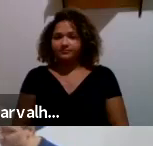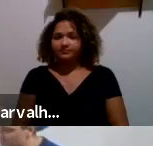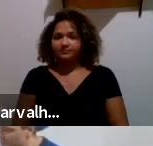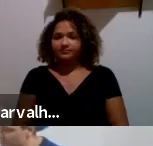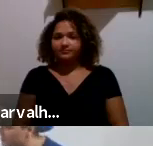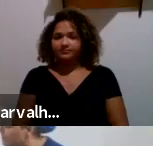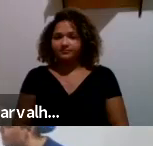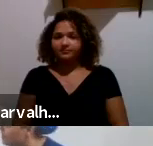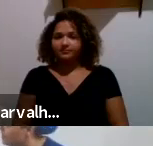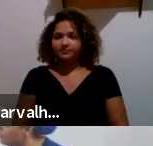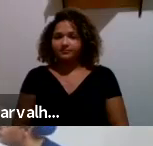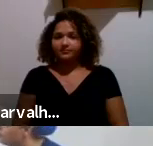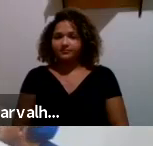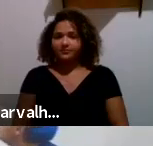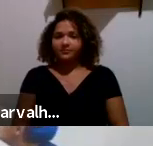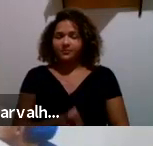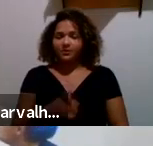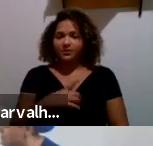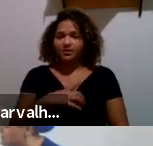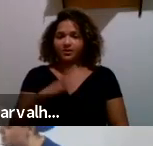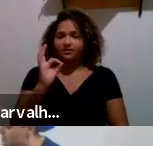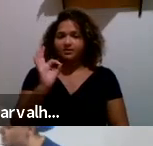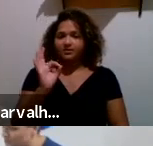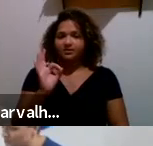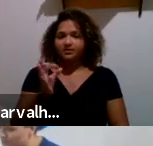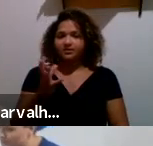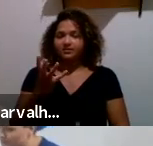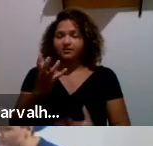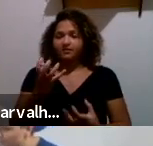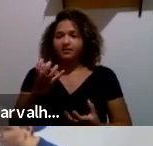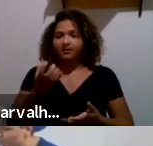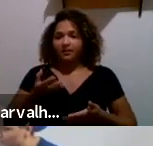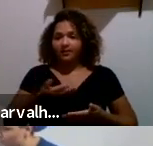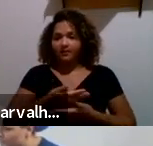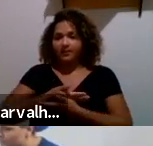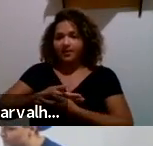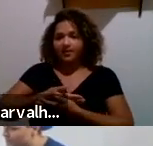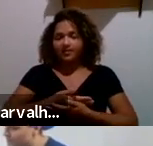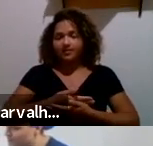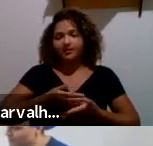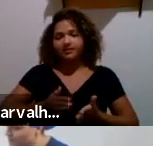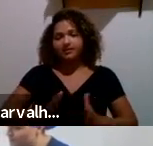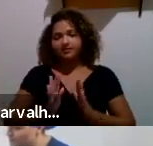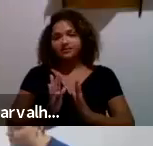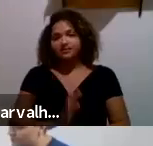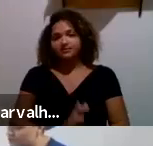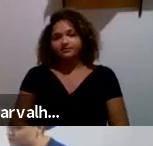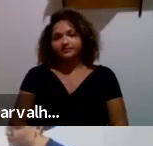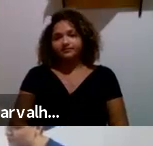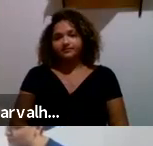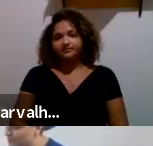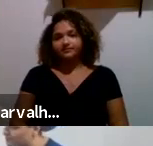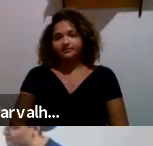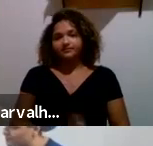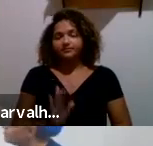você. Vamos mudar um pouco de posição, daqui a pouco vai nascer seu bebê. Tá bom? A gente vai te ajudar.